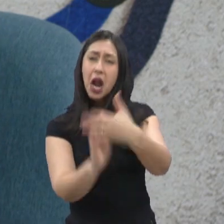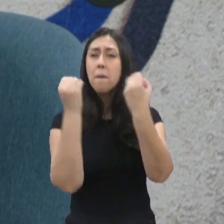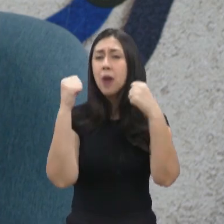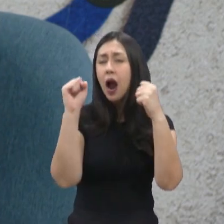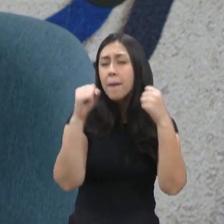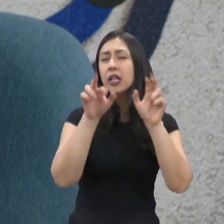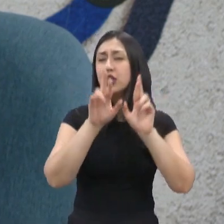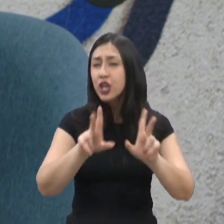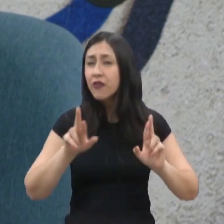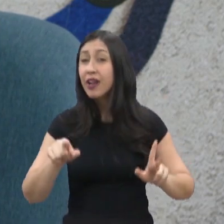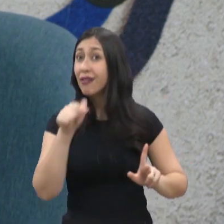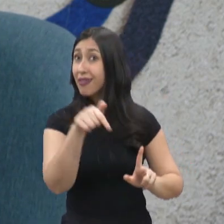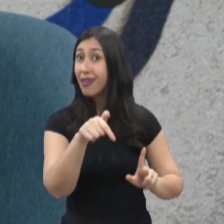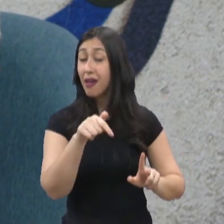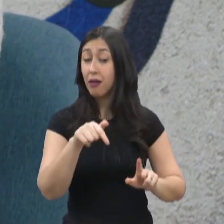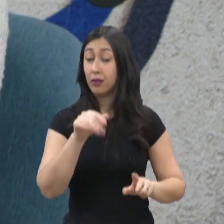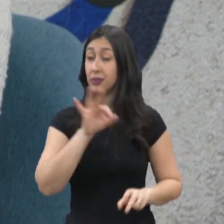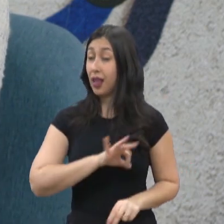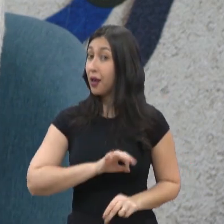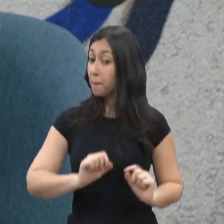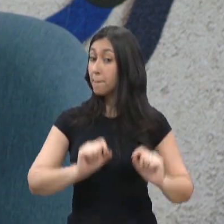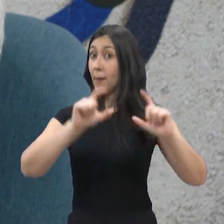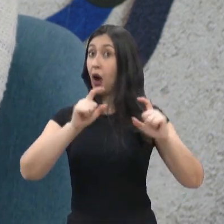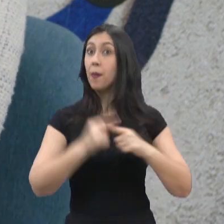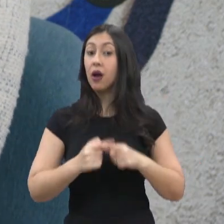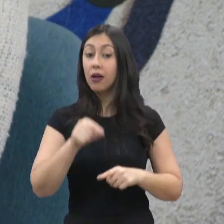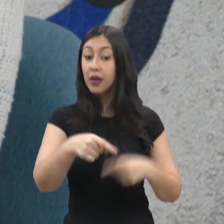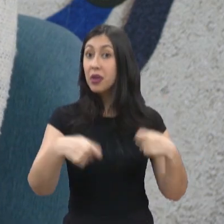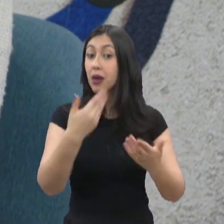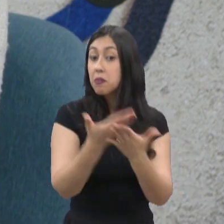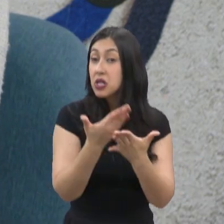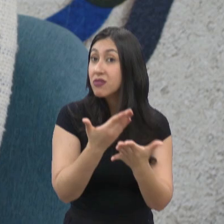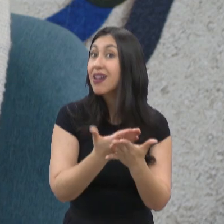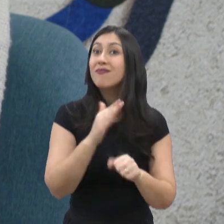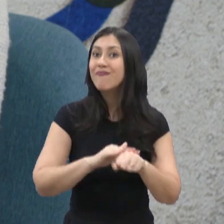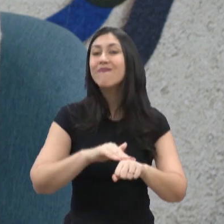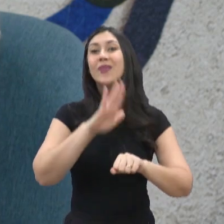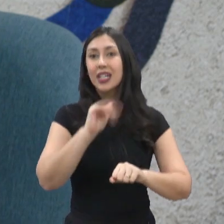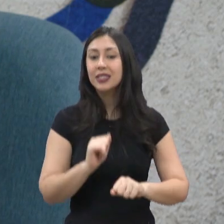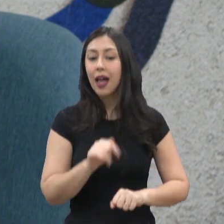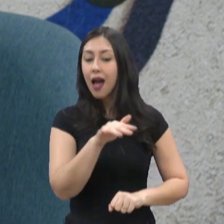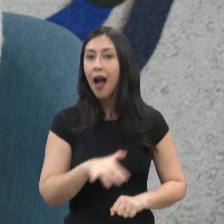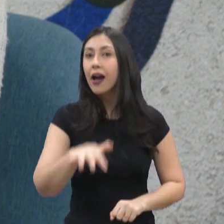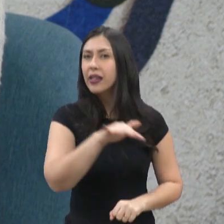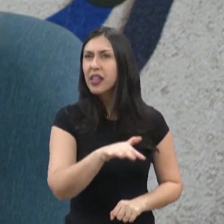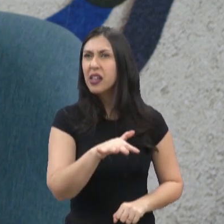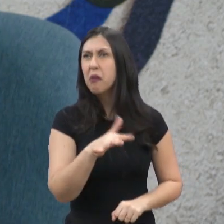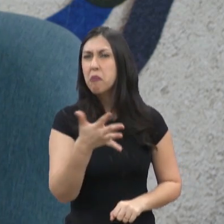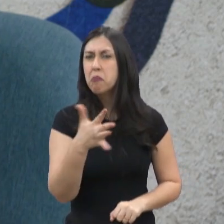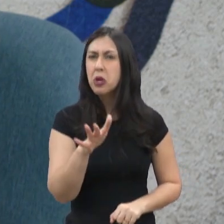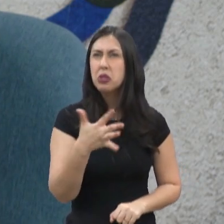de aulas, de ensaiar coreografias, né? E depois ela aplica essa aula. Então, normalmente, essa hora-aula chega a dobrar, né? Às